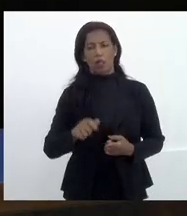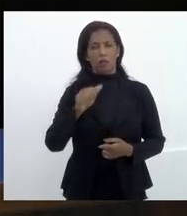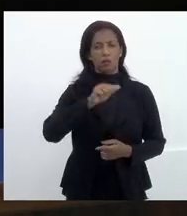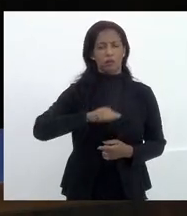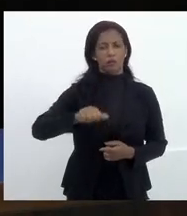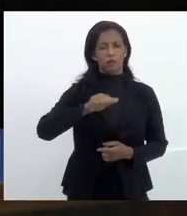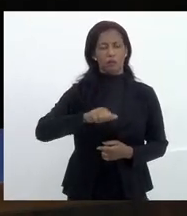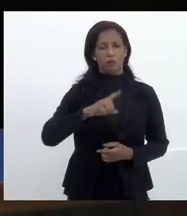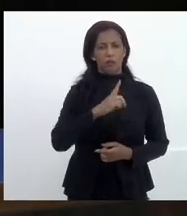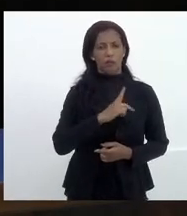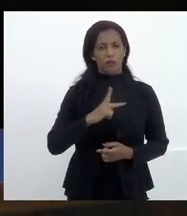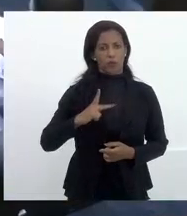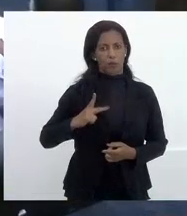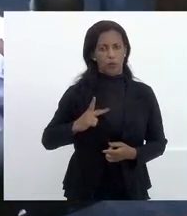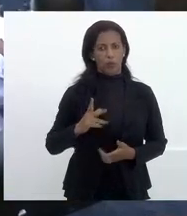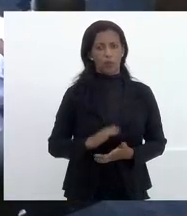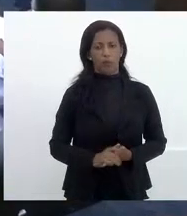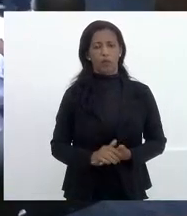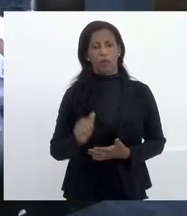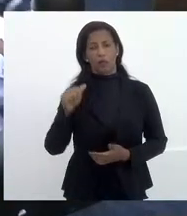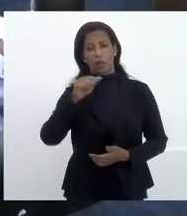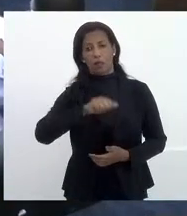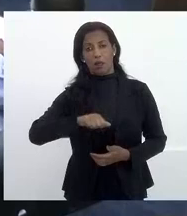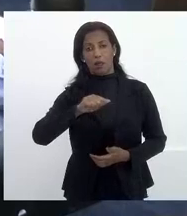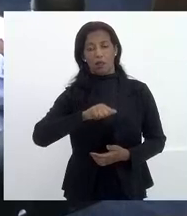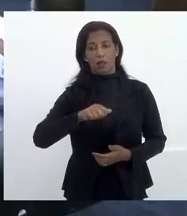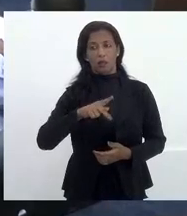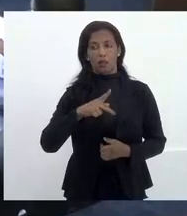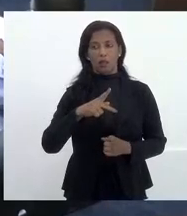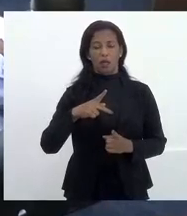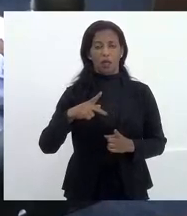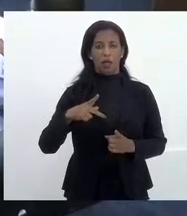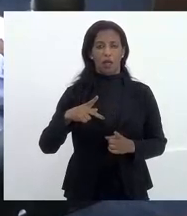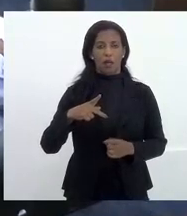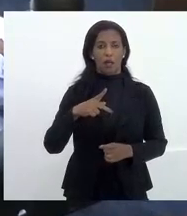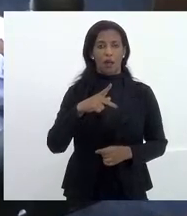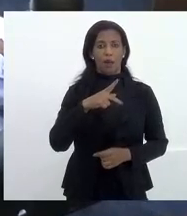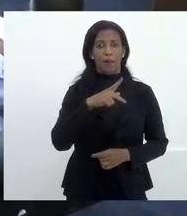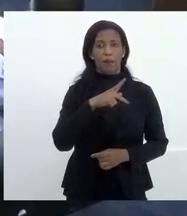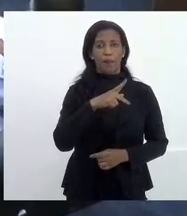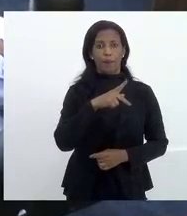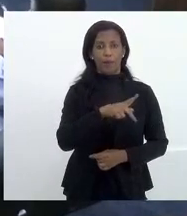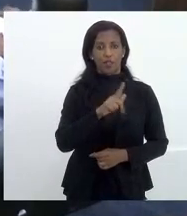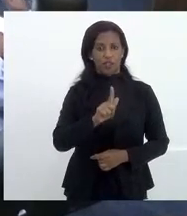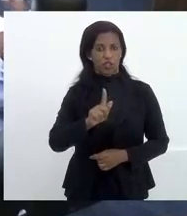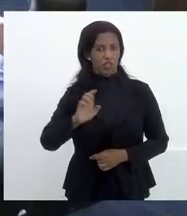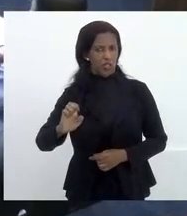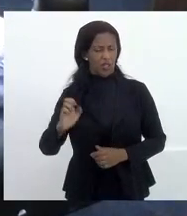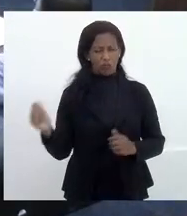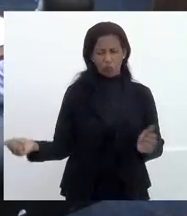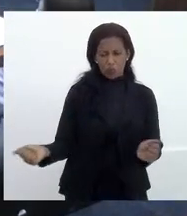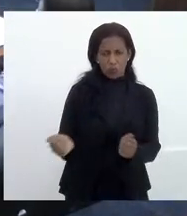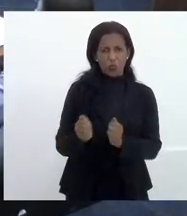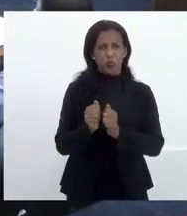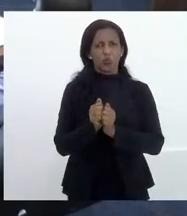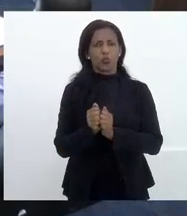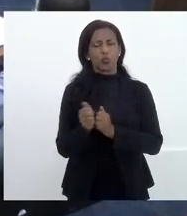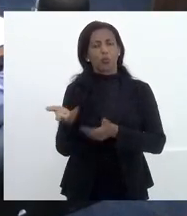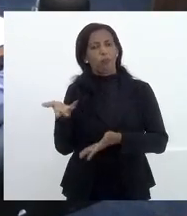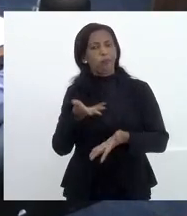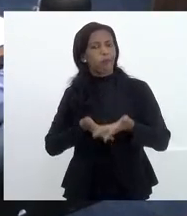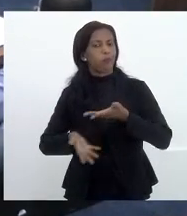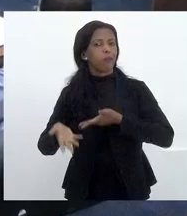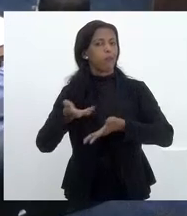associação da Defensoria Pública à associação da procuradoria do estado autor Adriana estamos juntos para